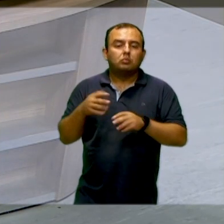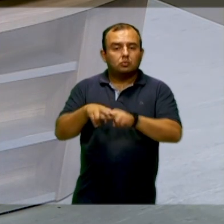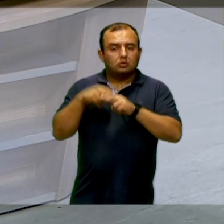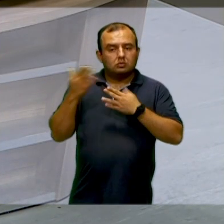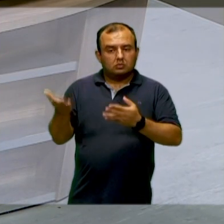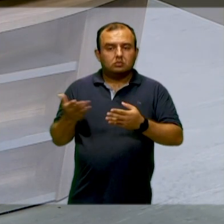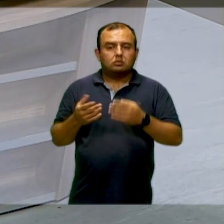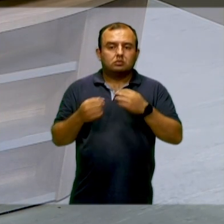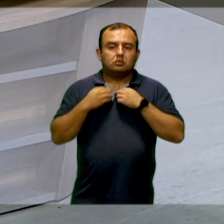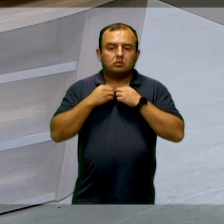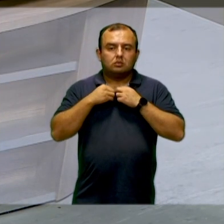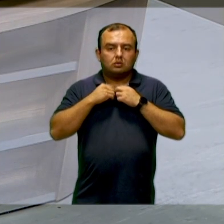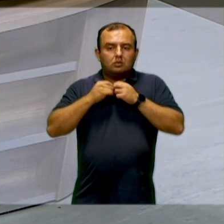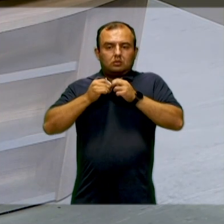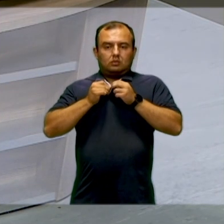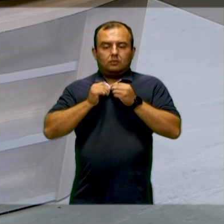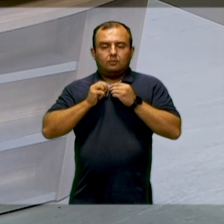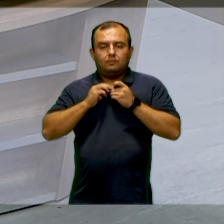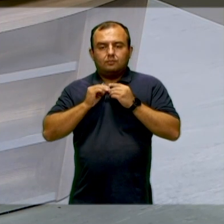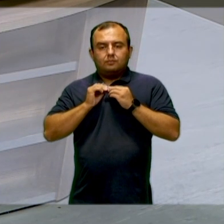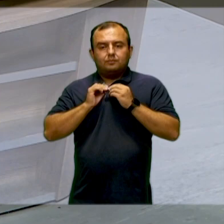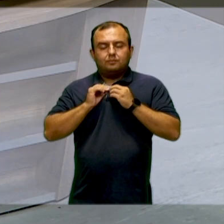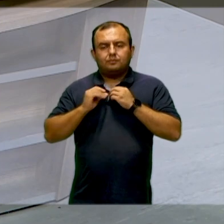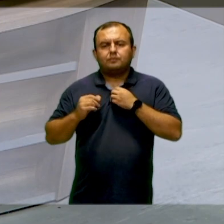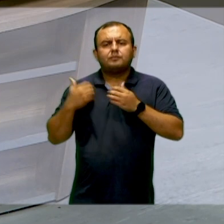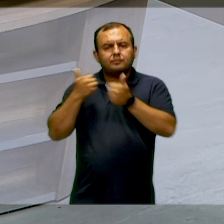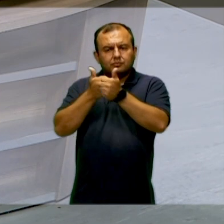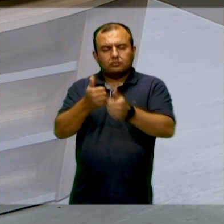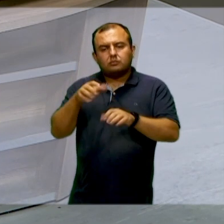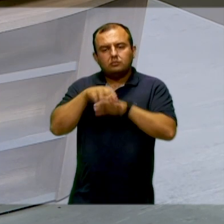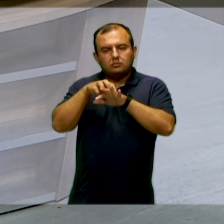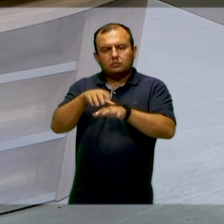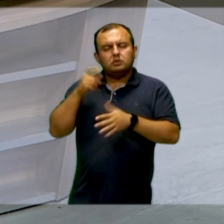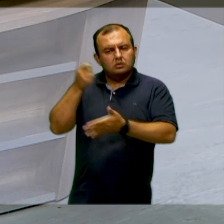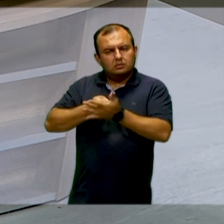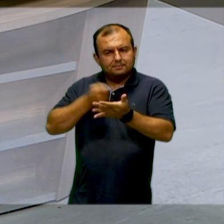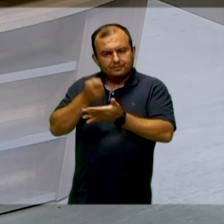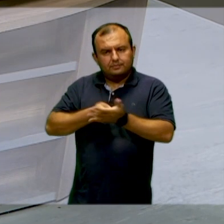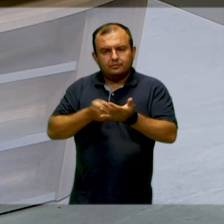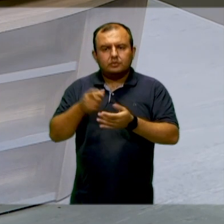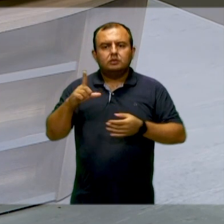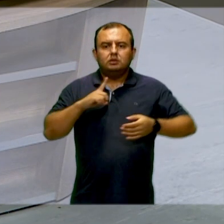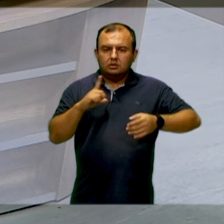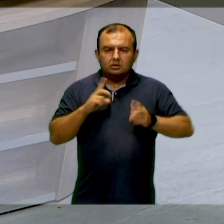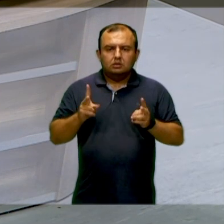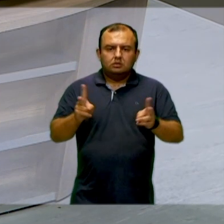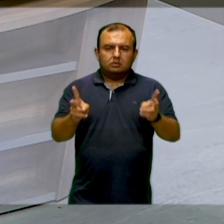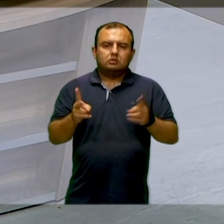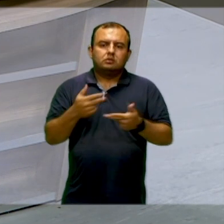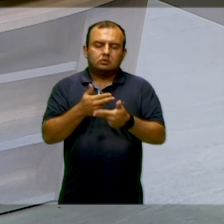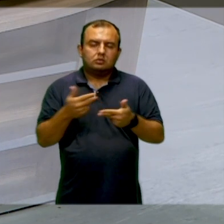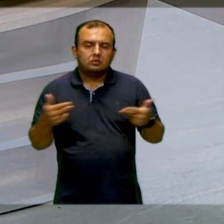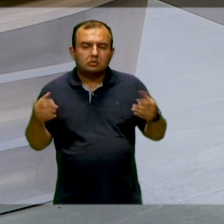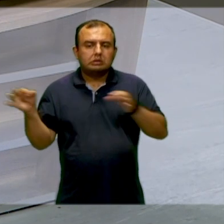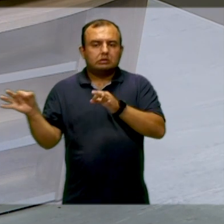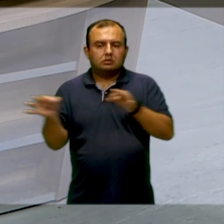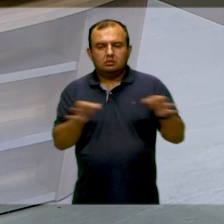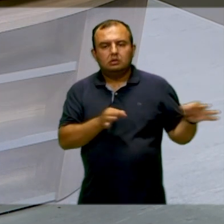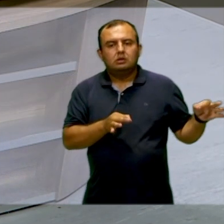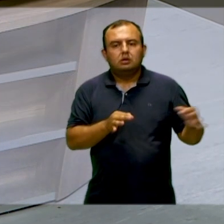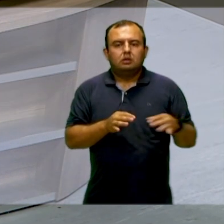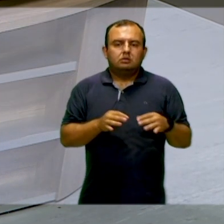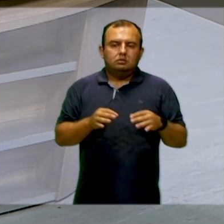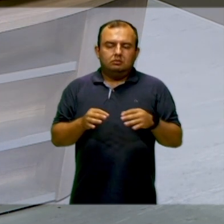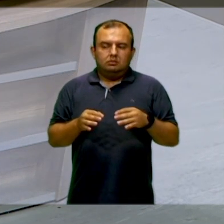disso. Então, a gente tem que acompanhar com o turismo para a gente ver se vale a pena batalhar para que aqui seja sempre feita uma coisa fixa. Para a